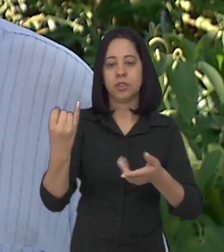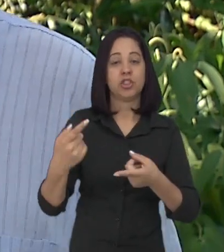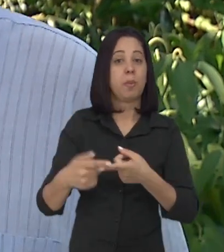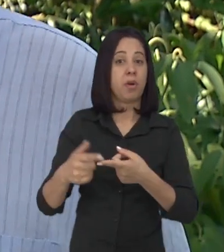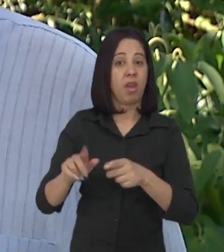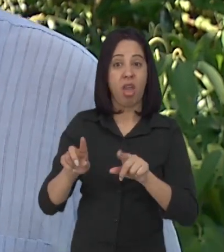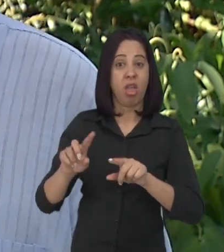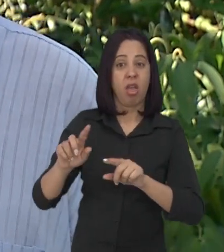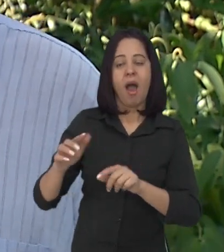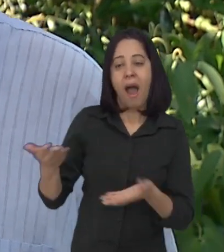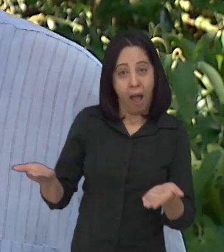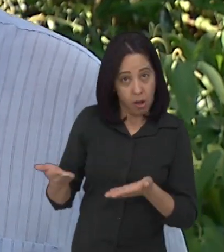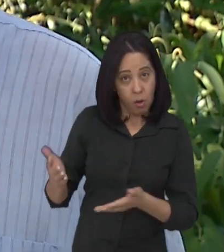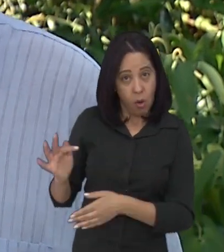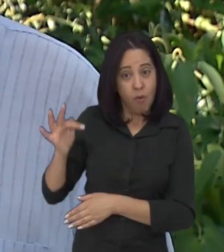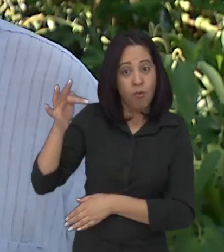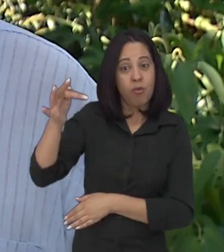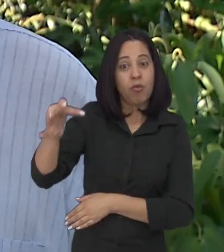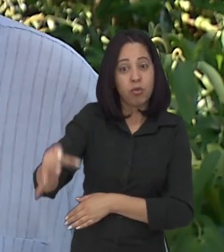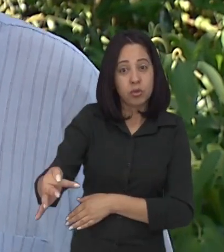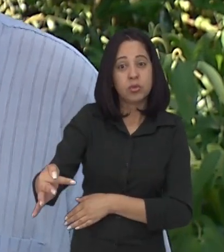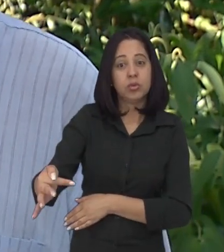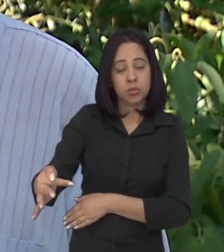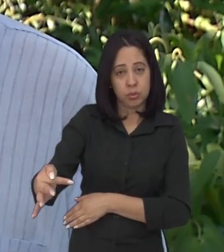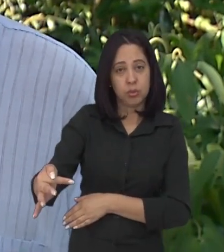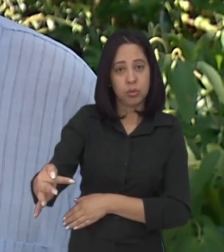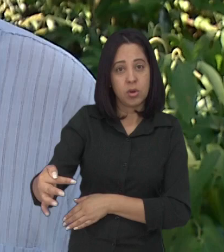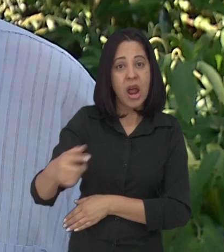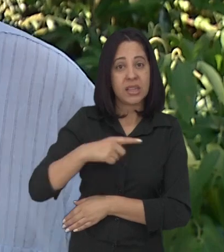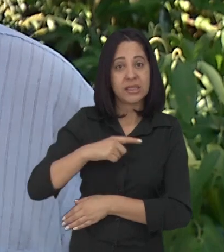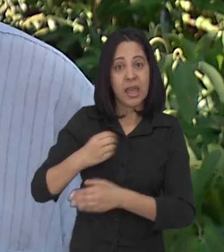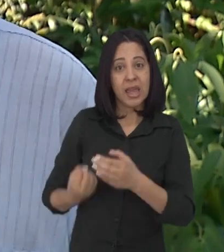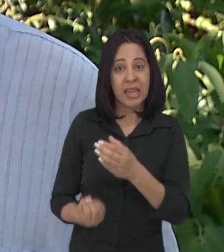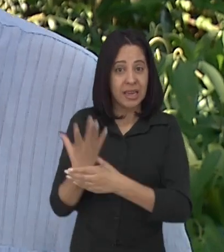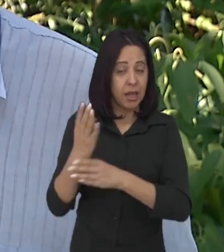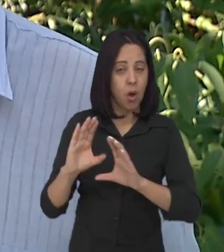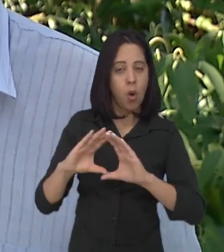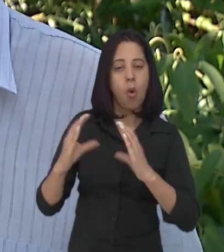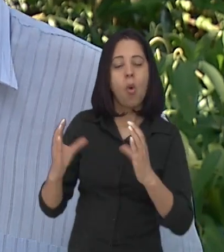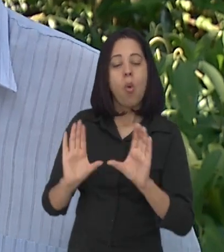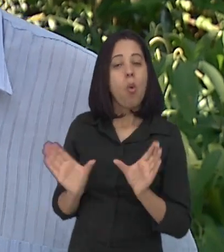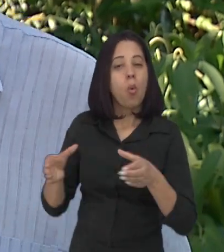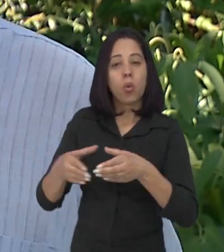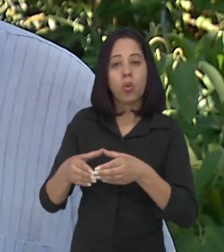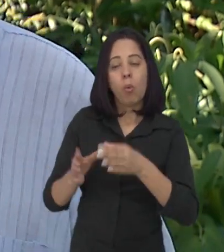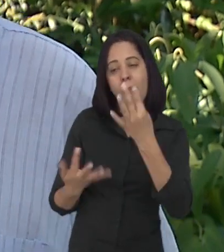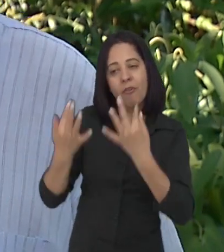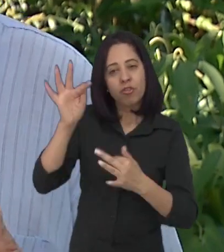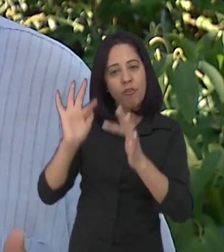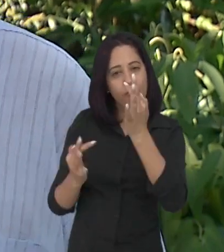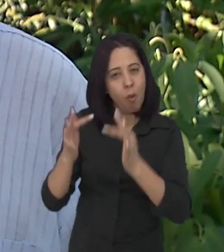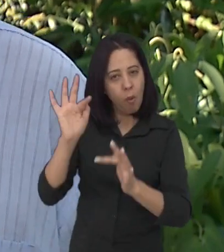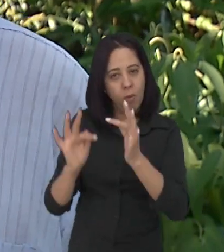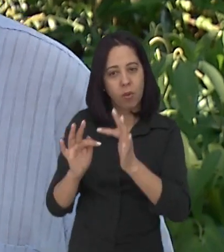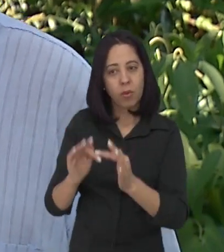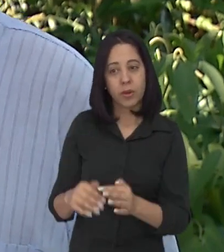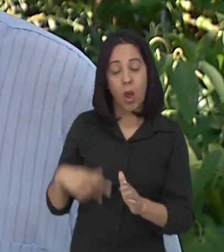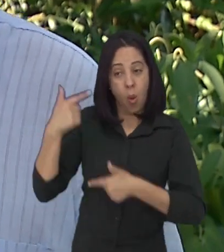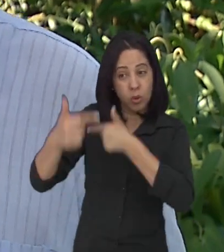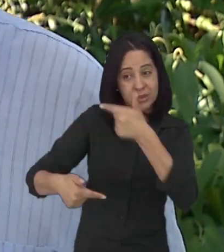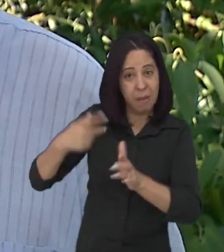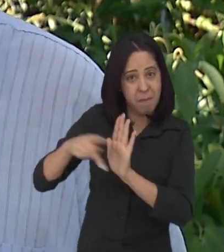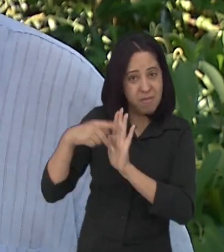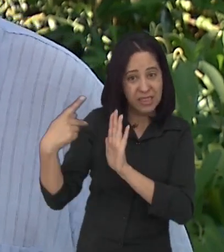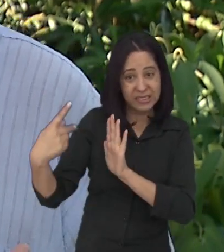vai resultar depois na Comissão Municipal de Folclore na década de 80. Quer dizer, o trabalho do professor